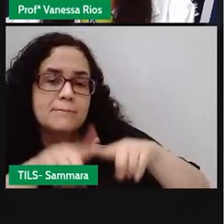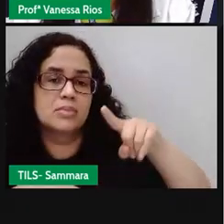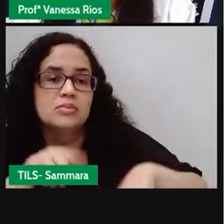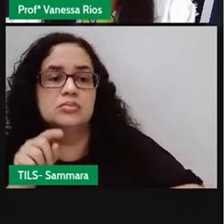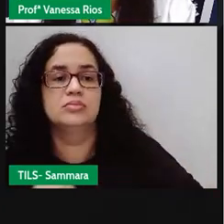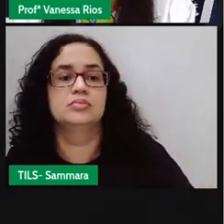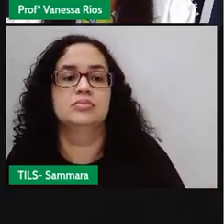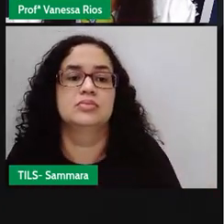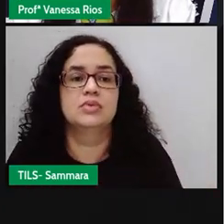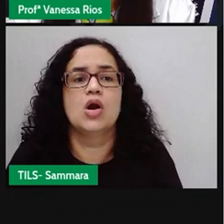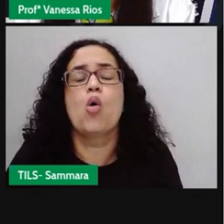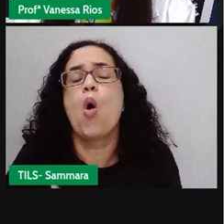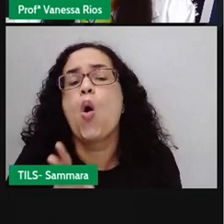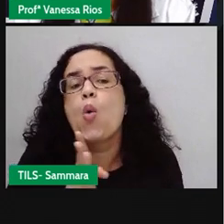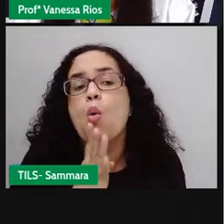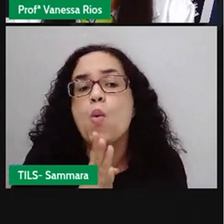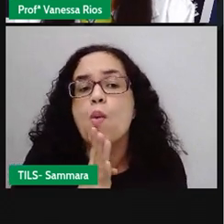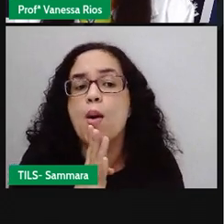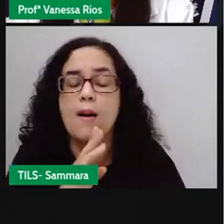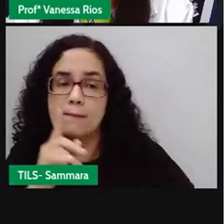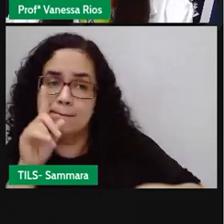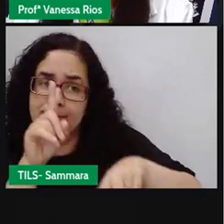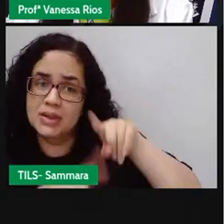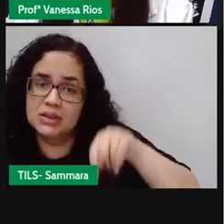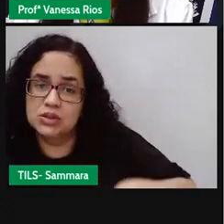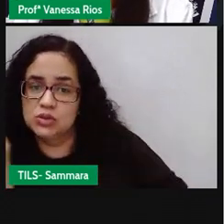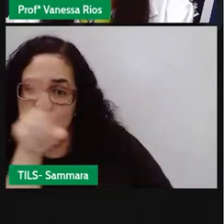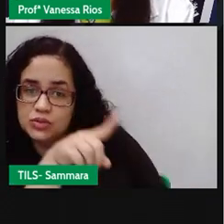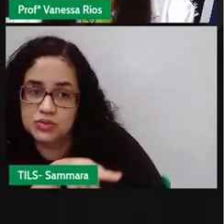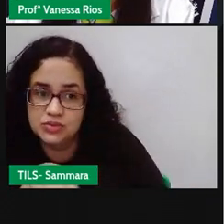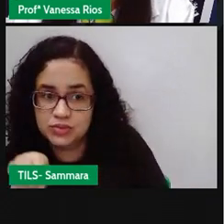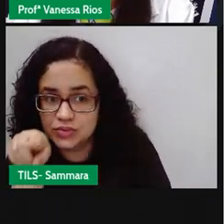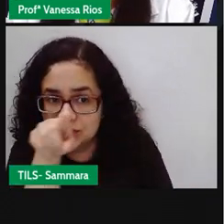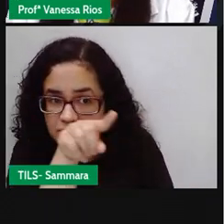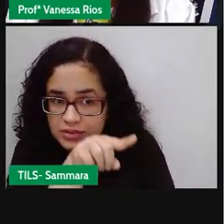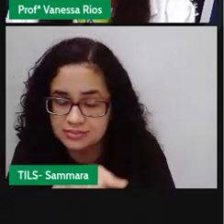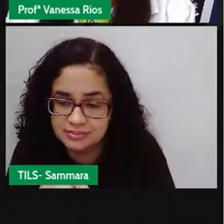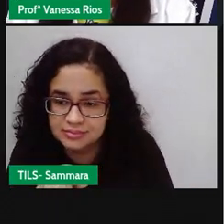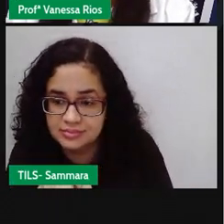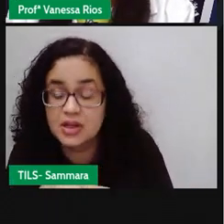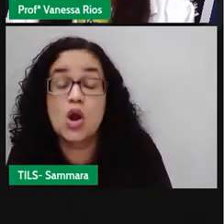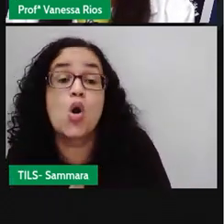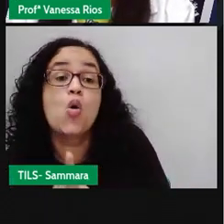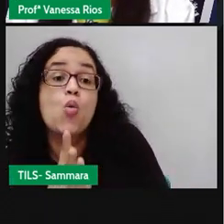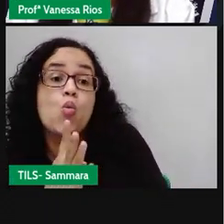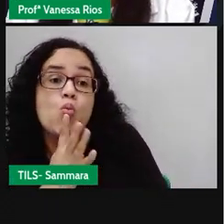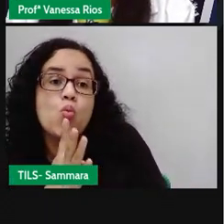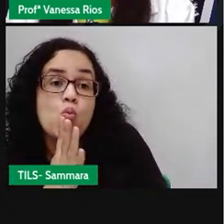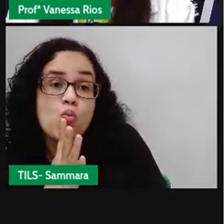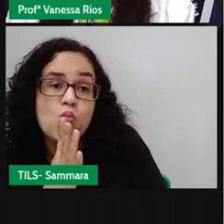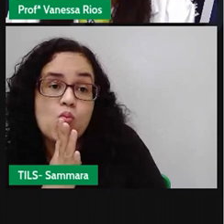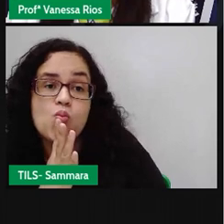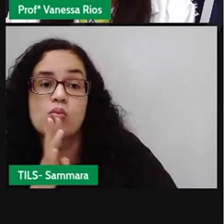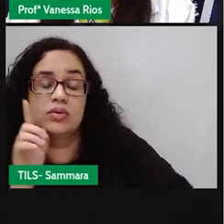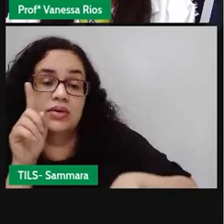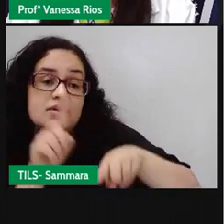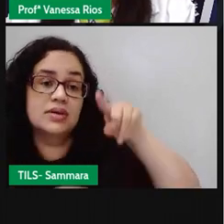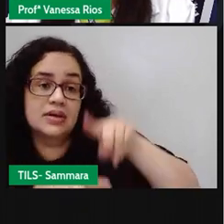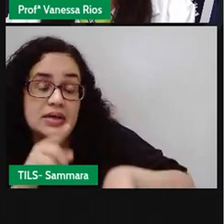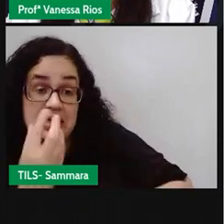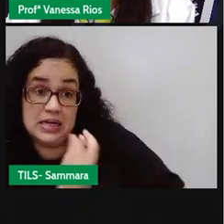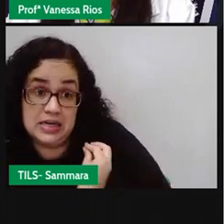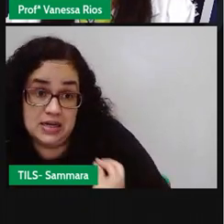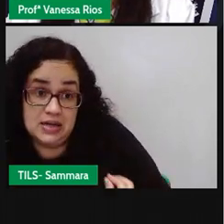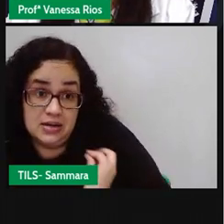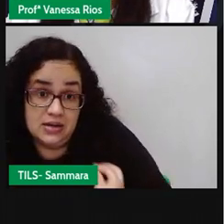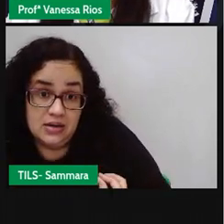materiais. E aí, você conhece os materiais que estão aí em sua volta? Você conhece os materiais que fazem